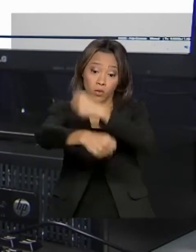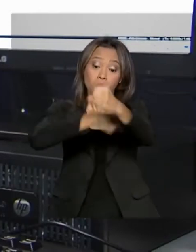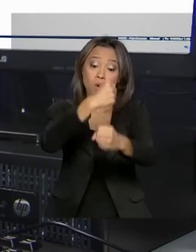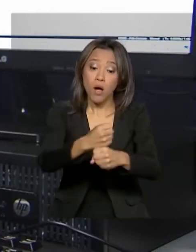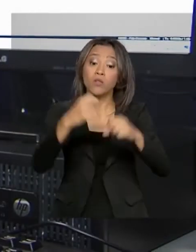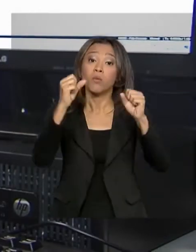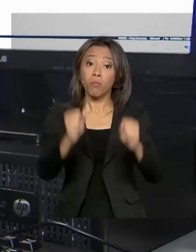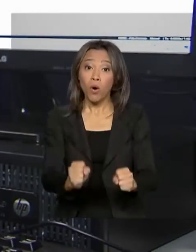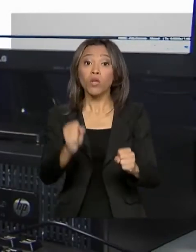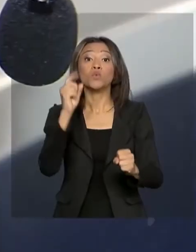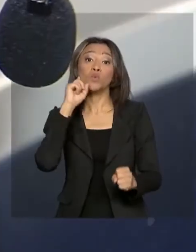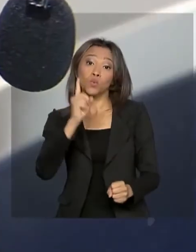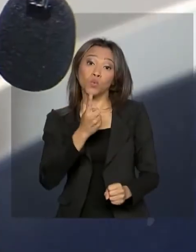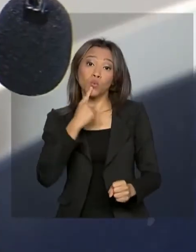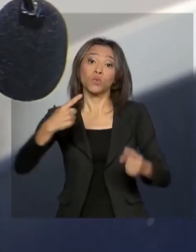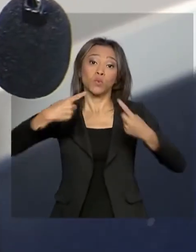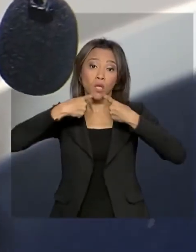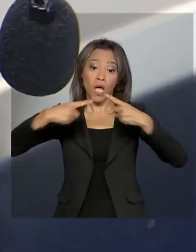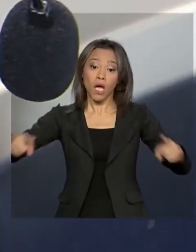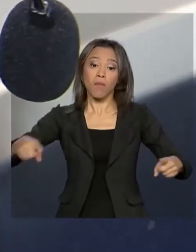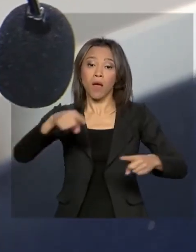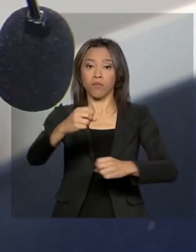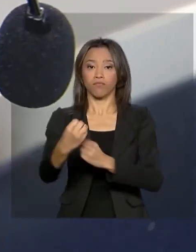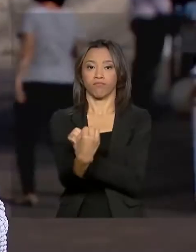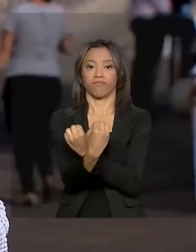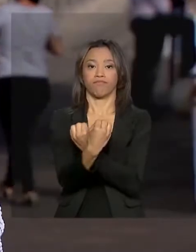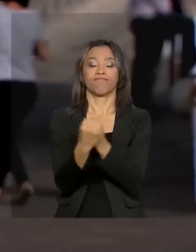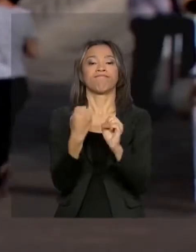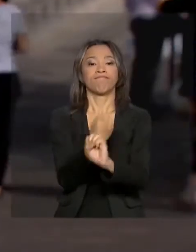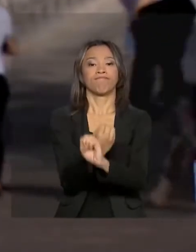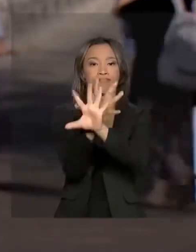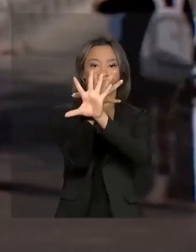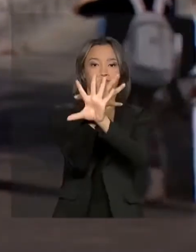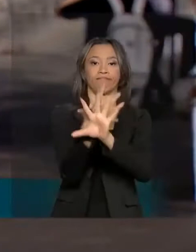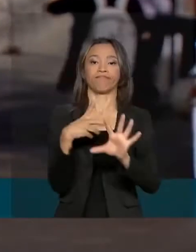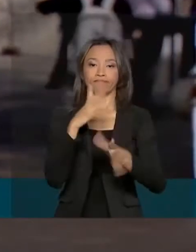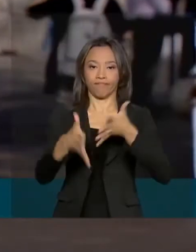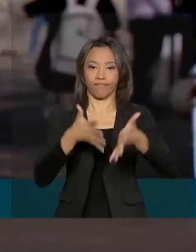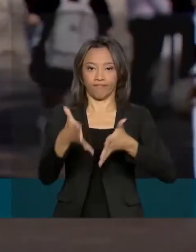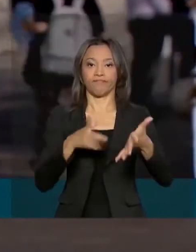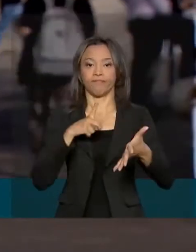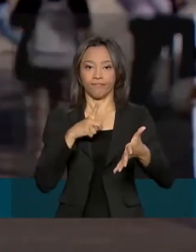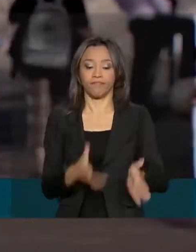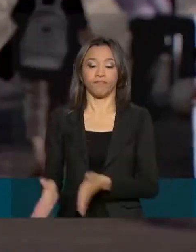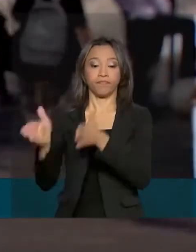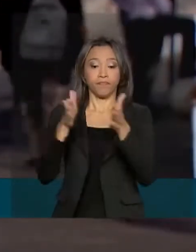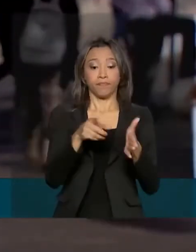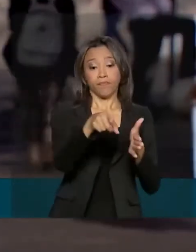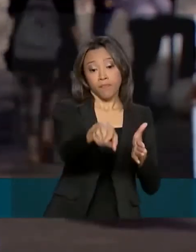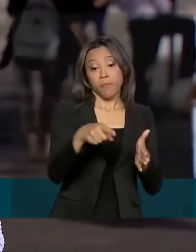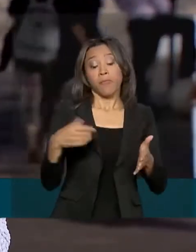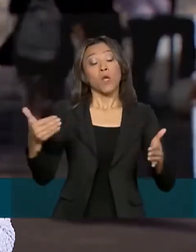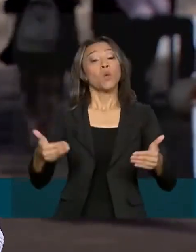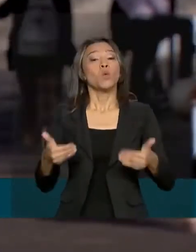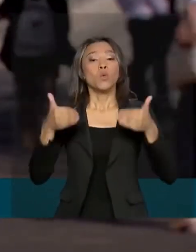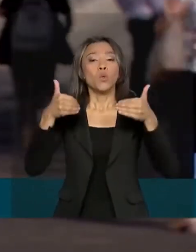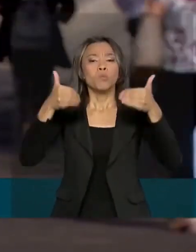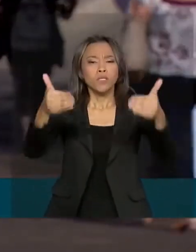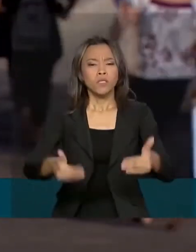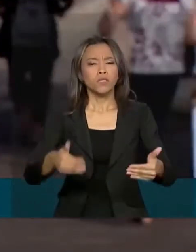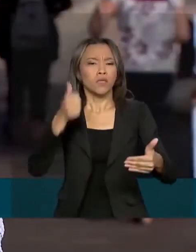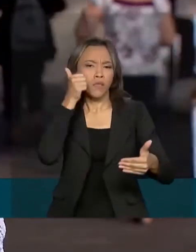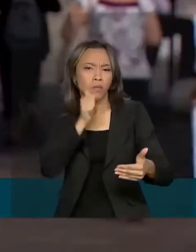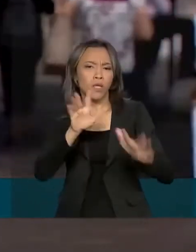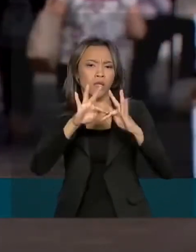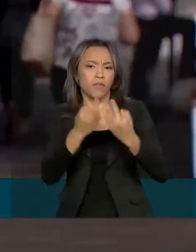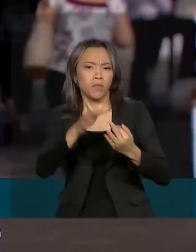poderão ser feitas por pessoas surdas por meio de vídeo chamadas além de coibir a violência o ministério da mulher família e direitos humanos